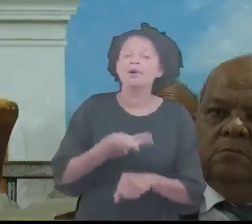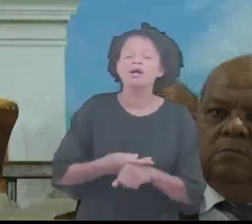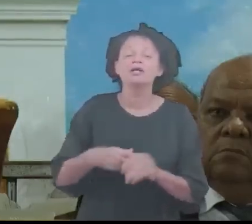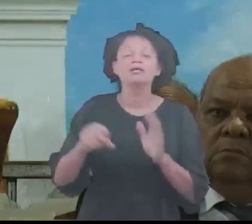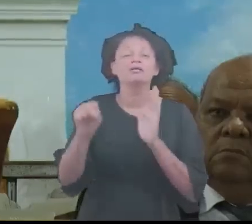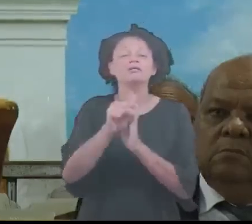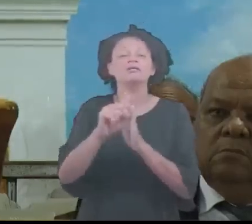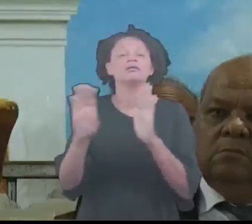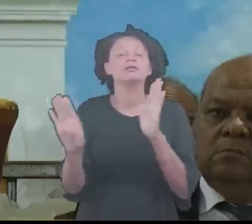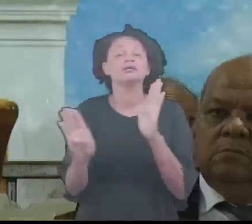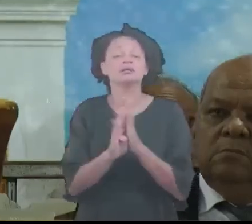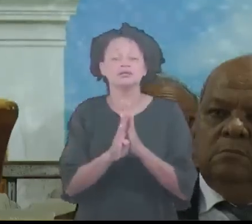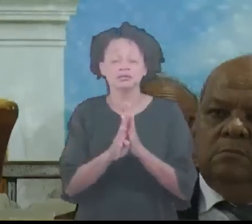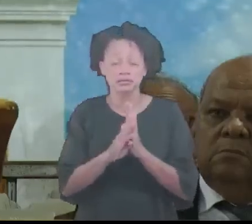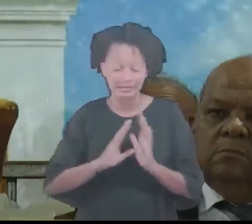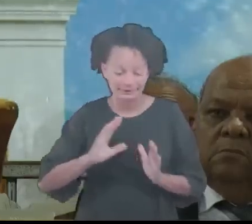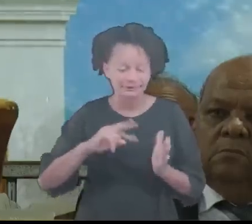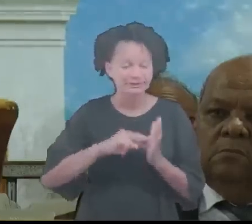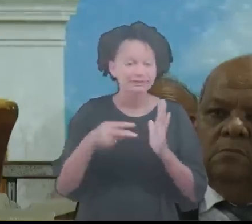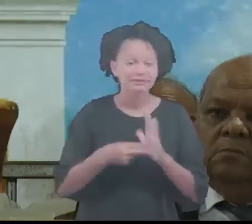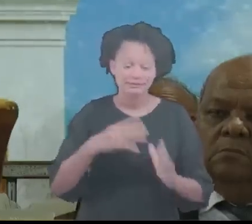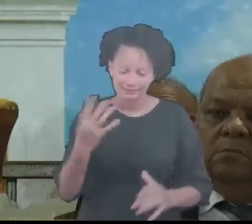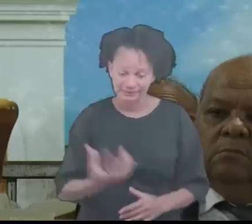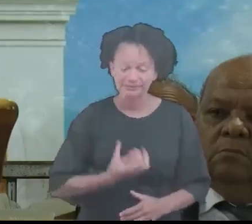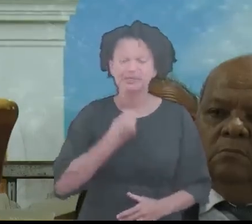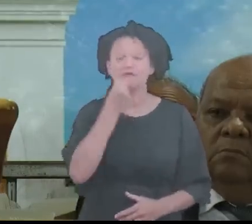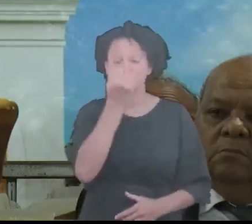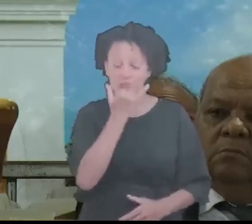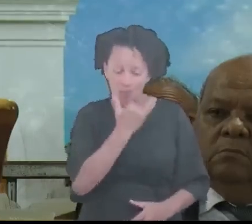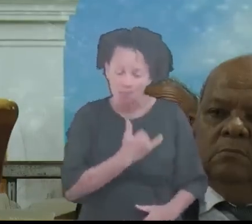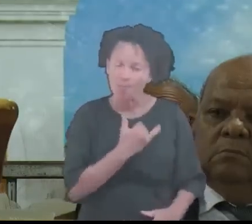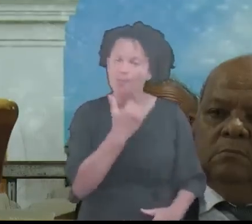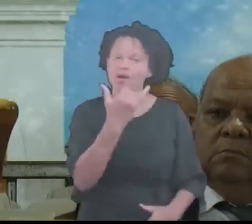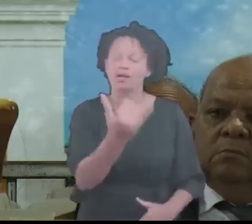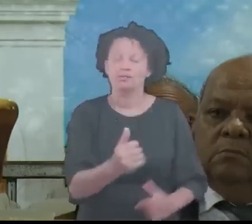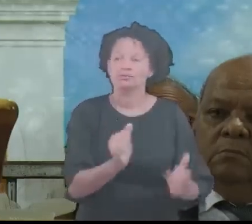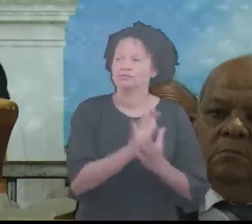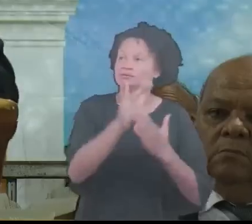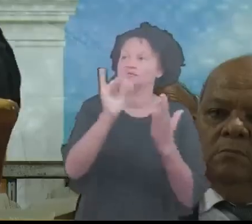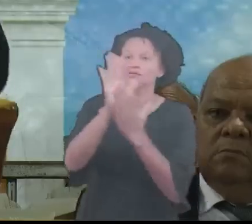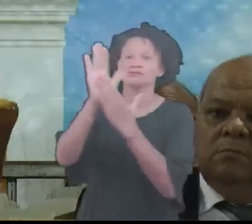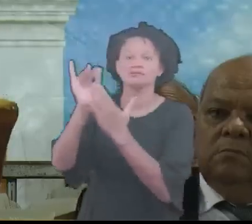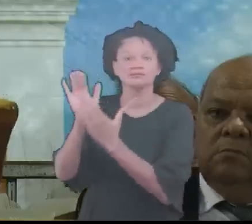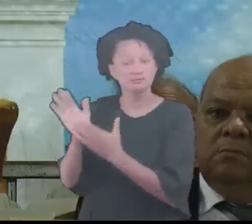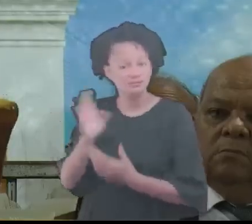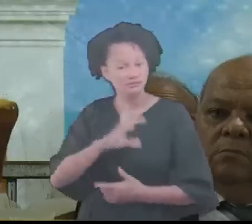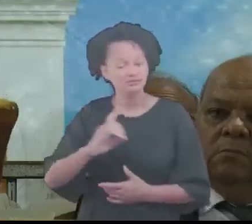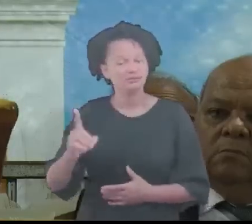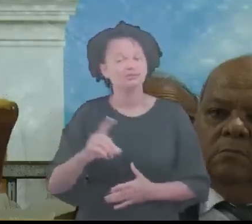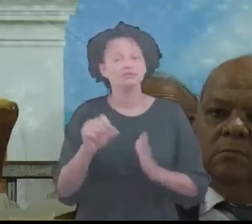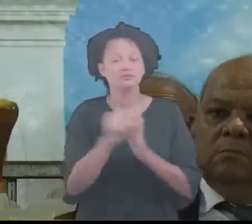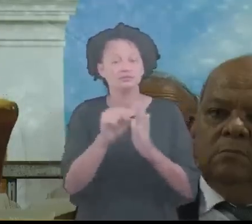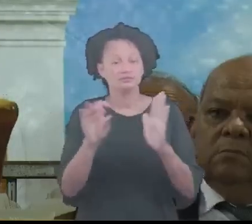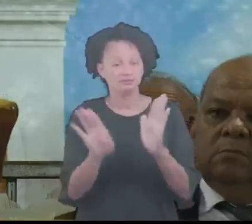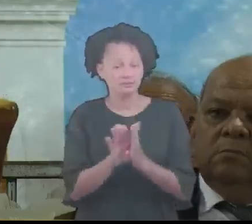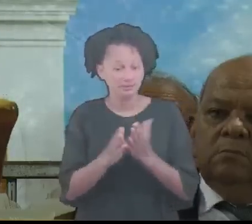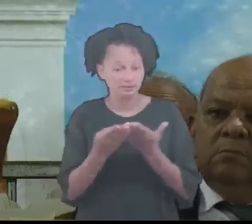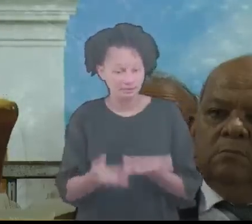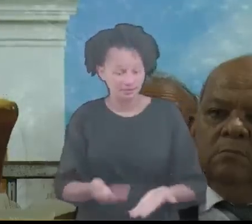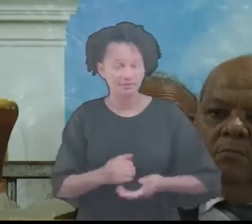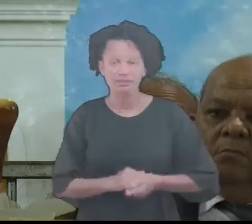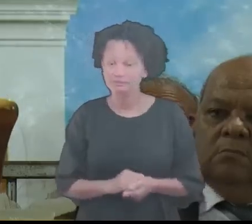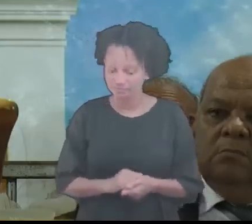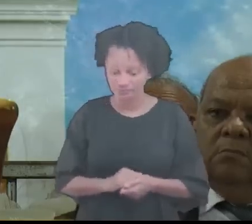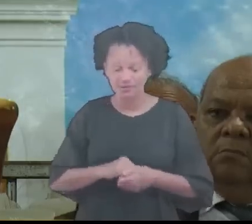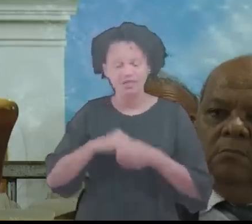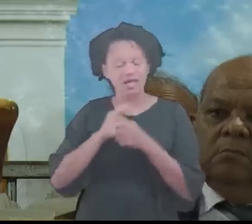da salvação, da redenção. Louvado seja Deus, é símbolo. E a igreja